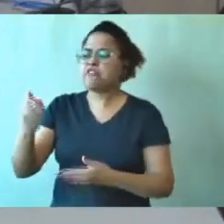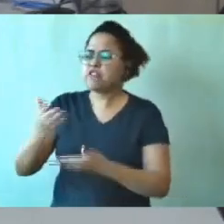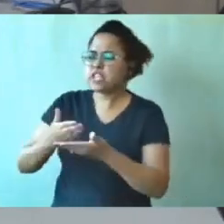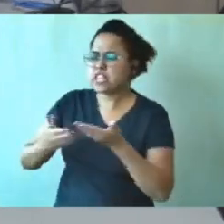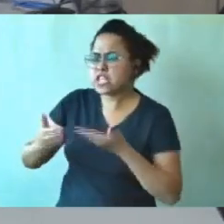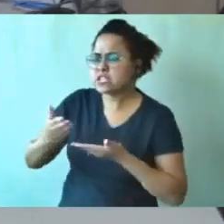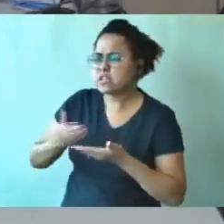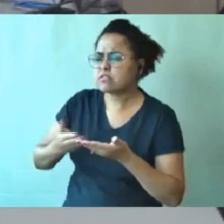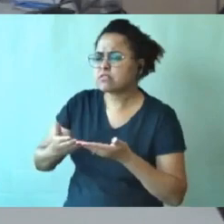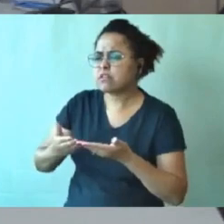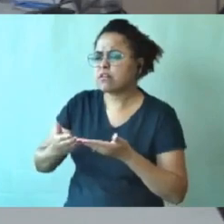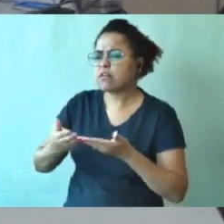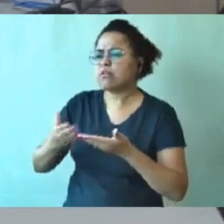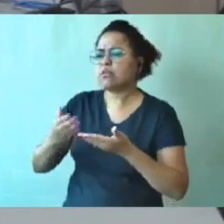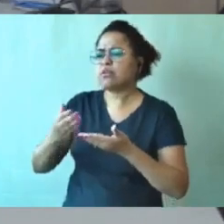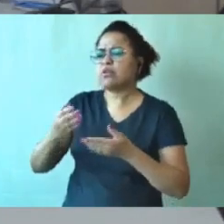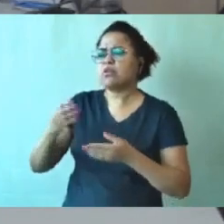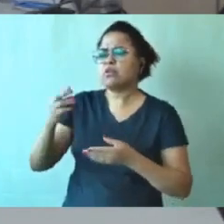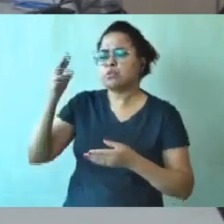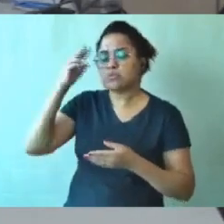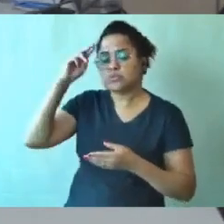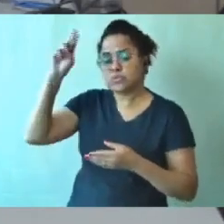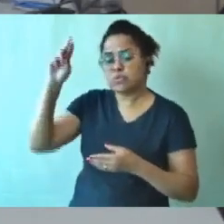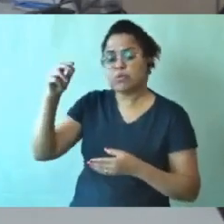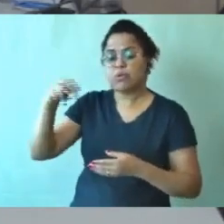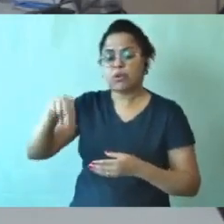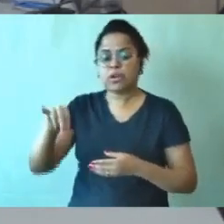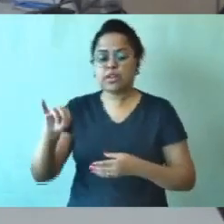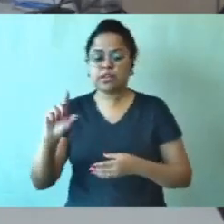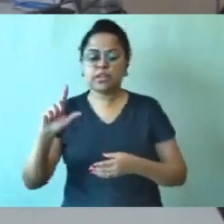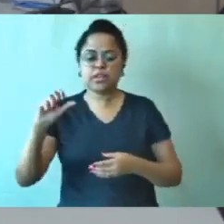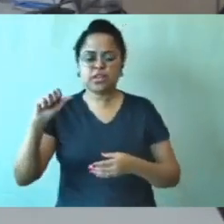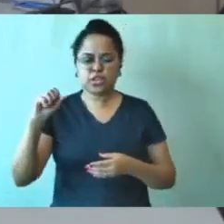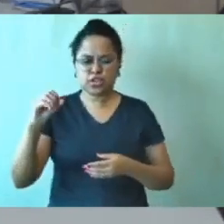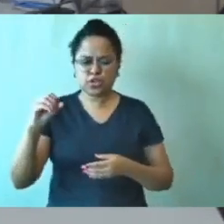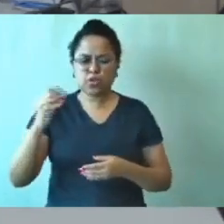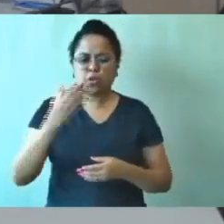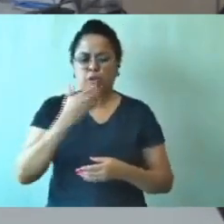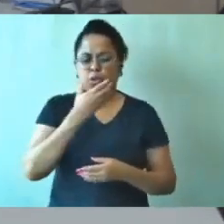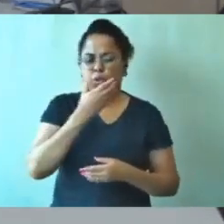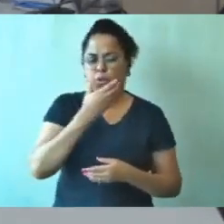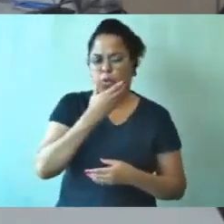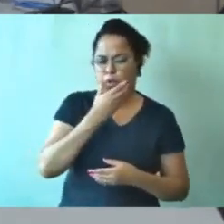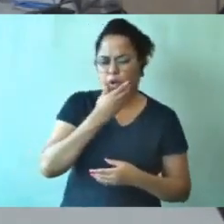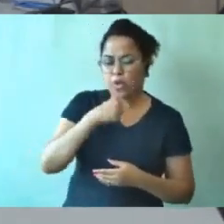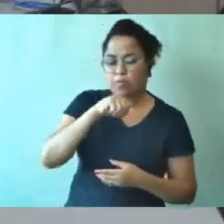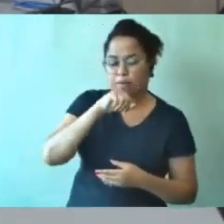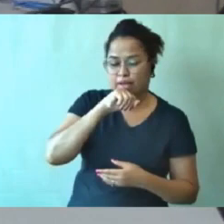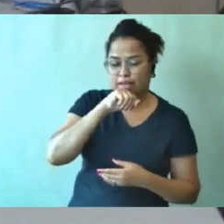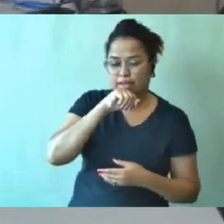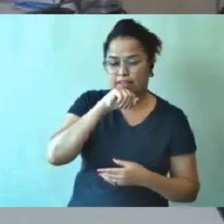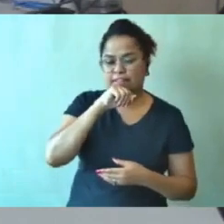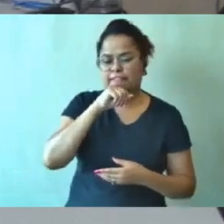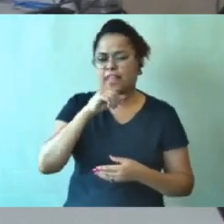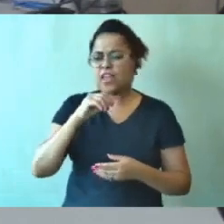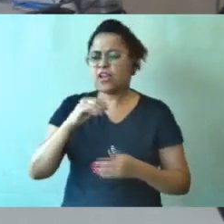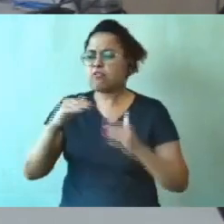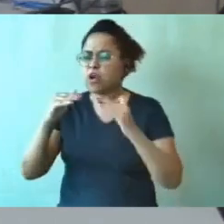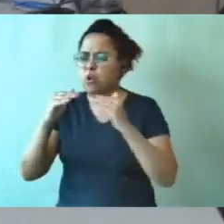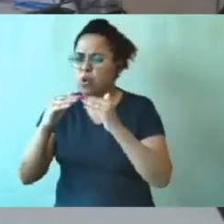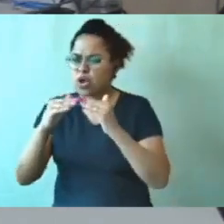pai da Transimão, e foi feito um acordo que envolvia certamente mais de um CNPJ.